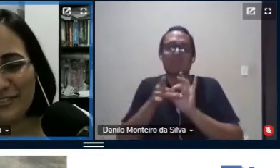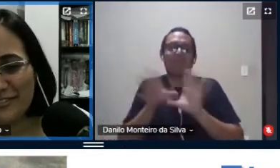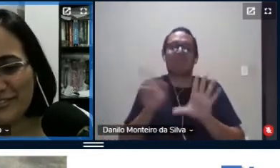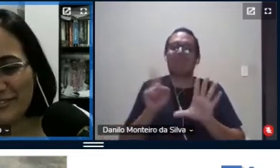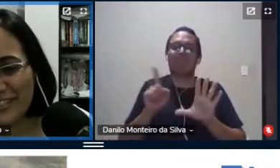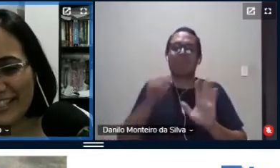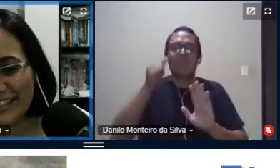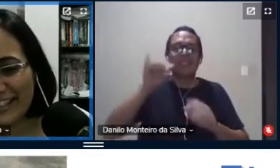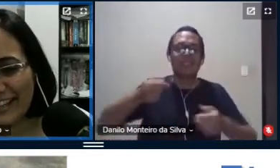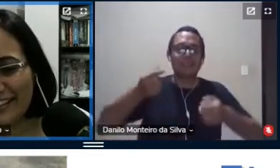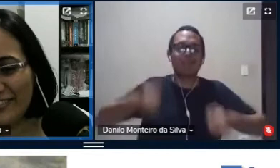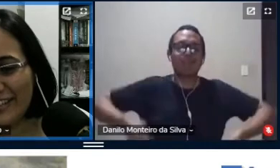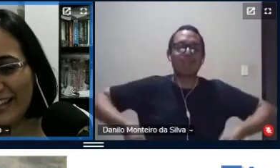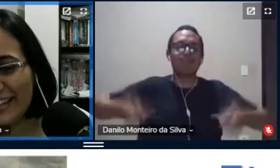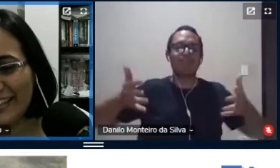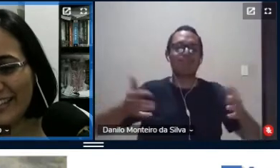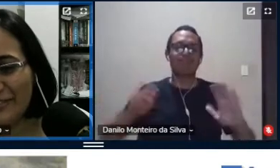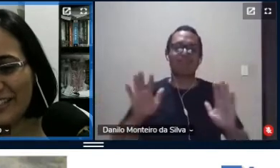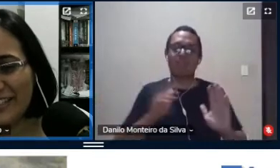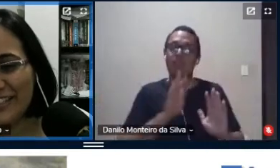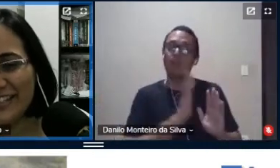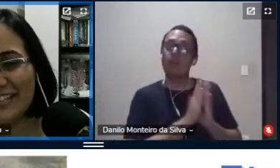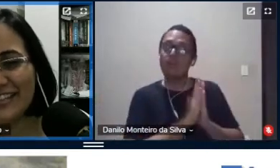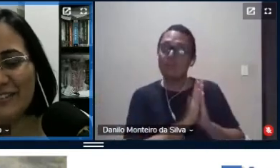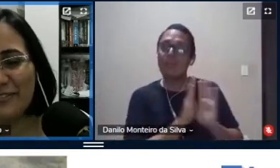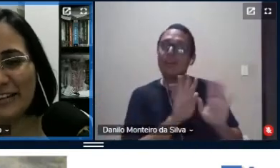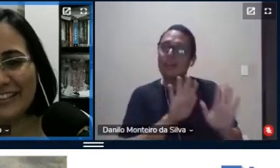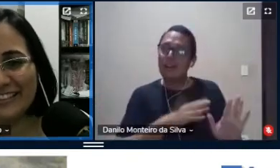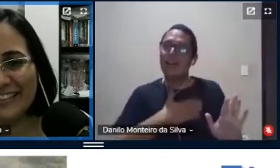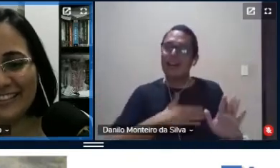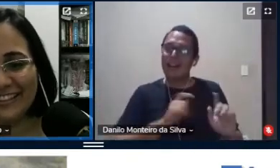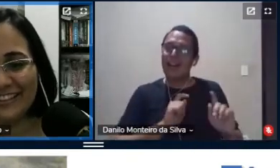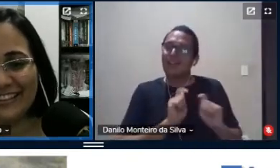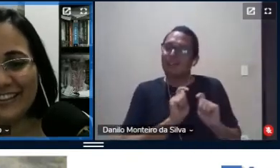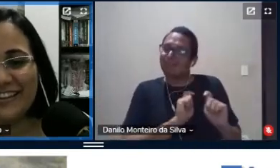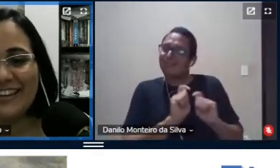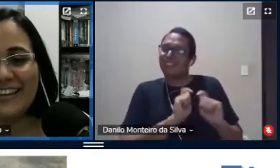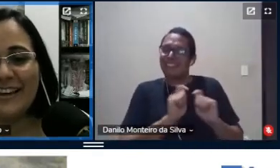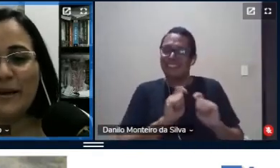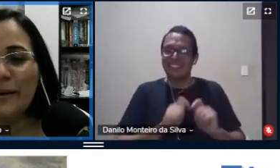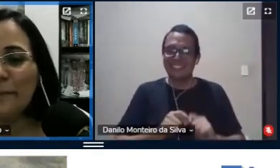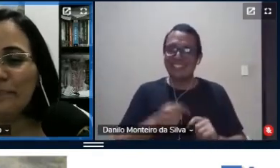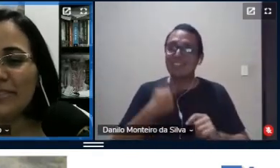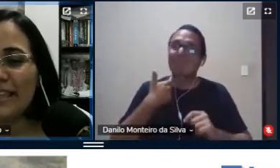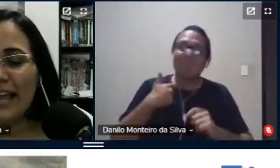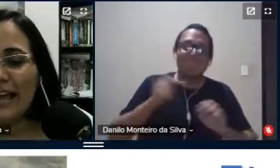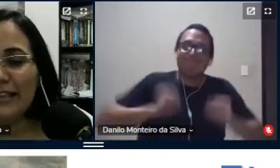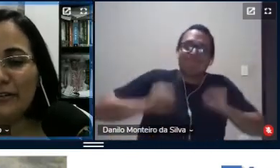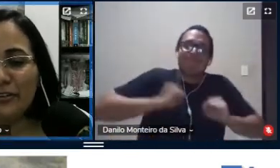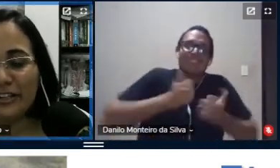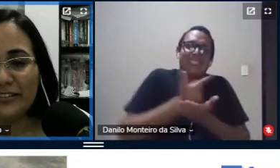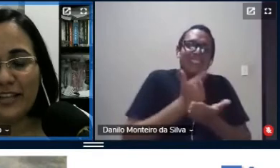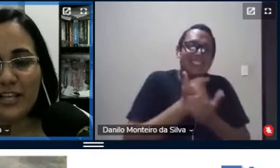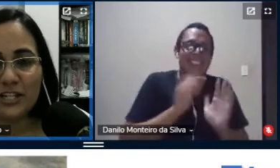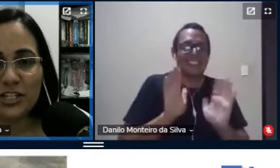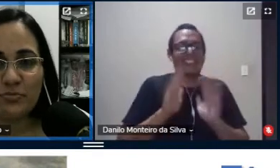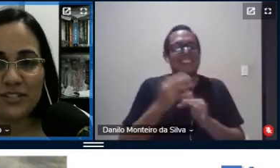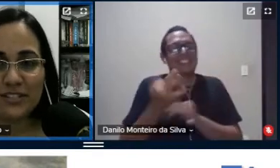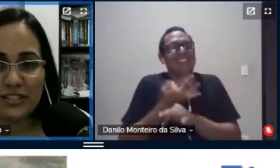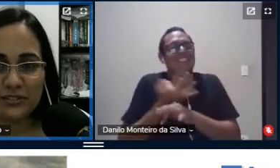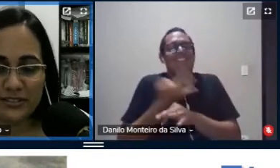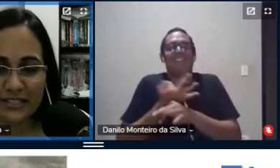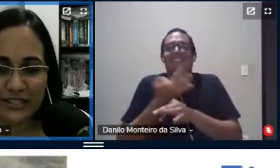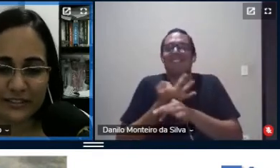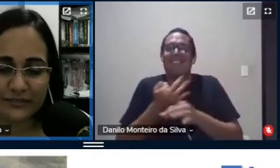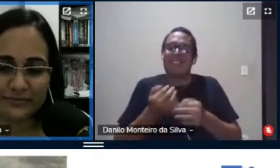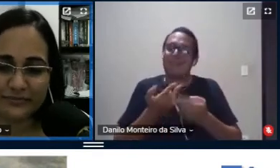Ele falou, qualquer a mulher aqui, porque essa é uma cacetada. A da fluorescente, a gente